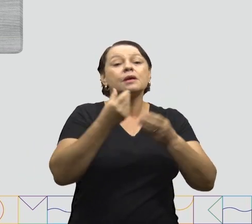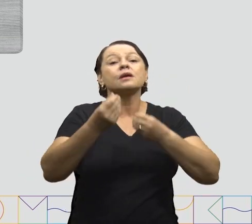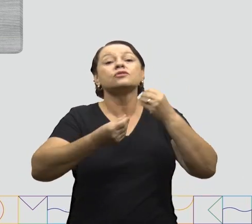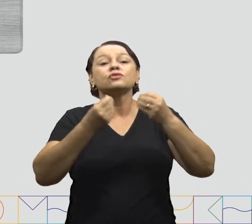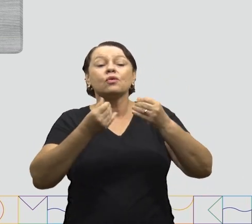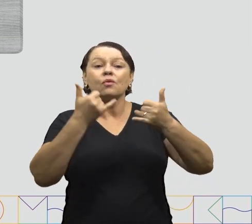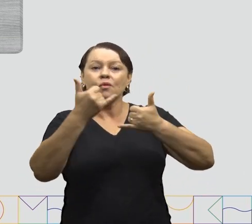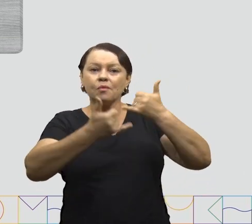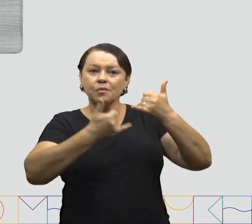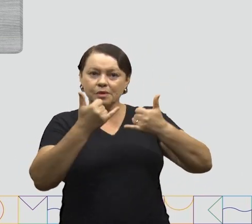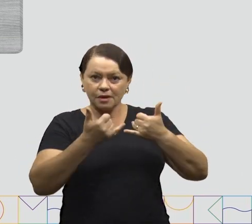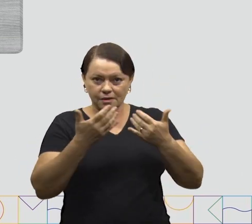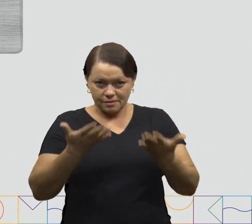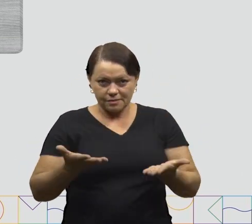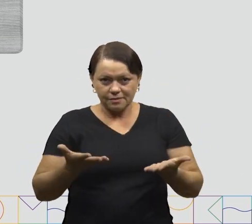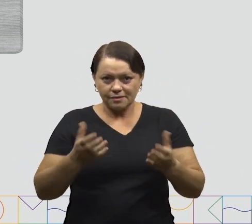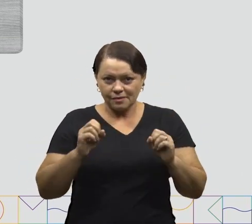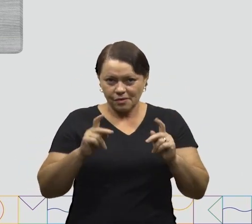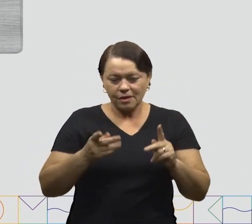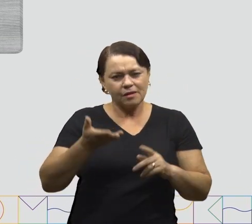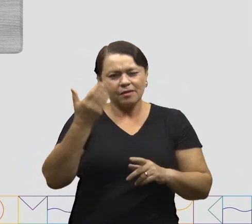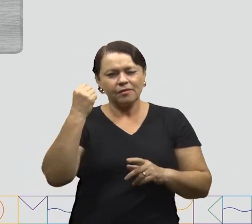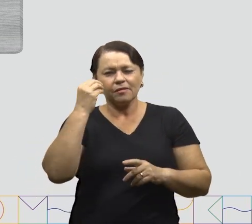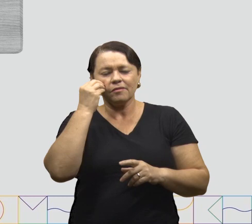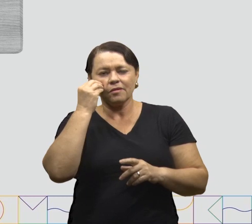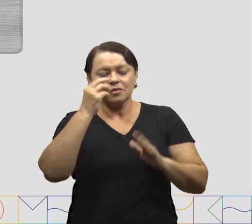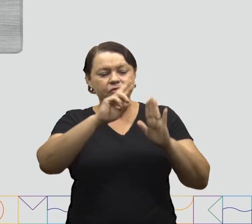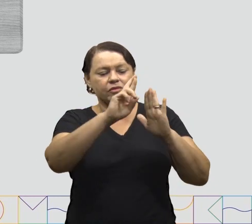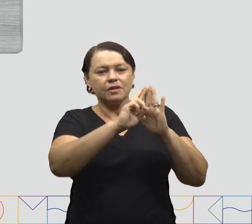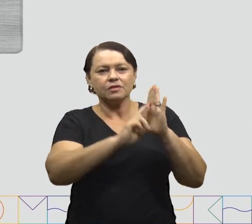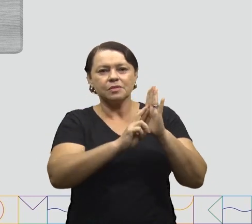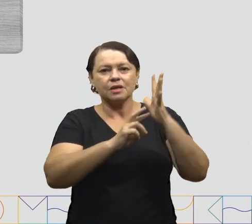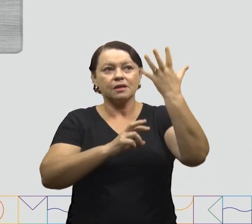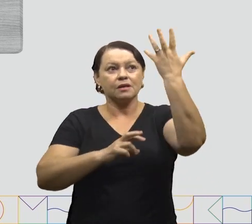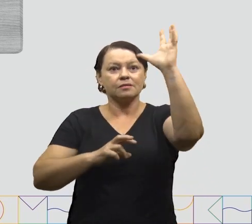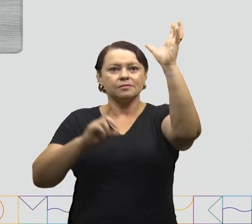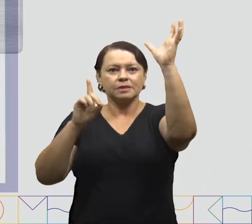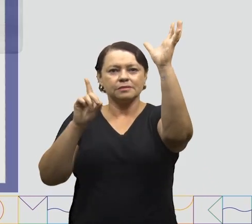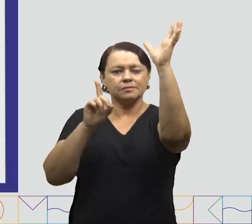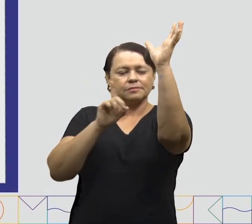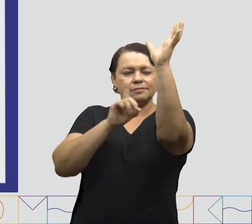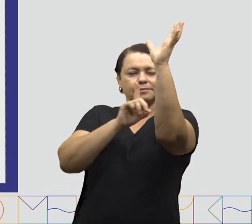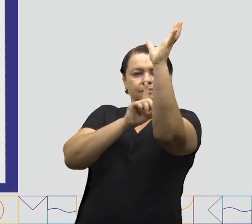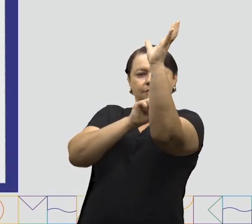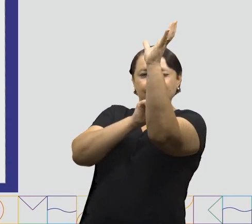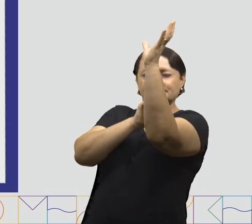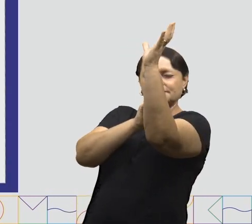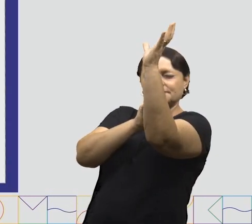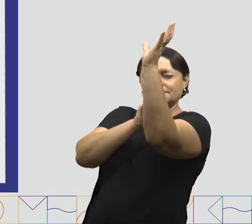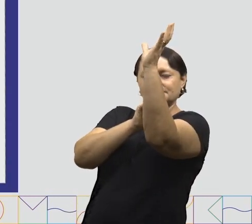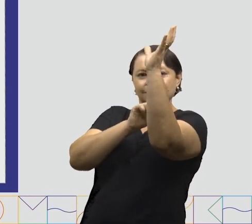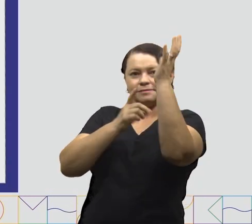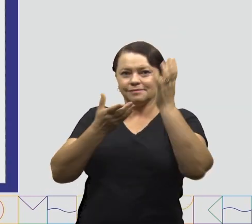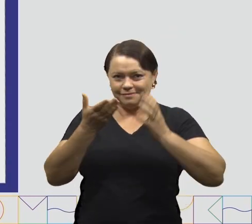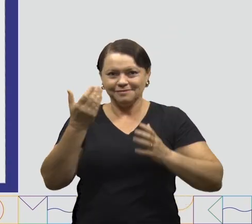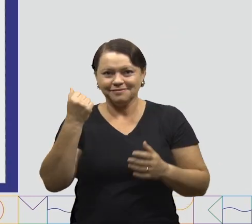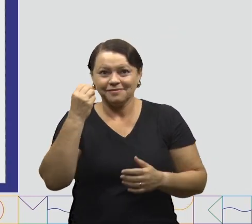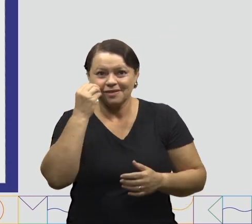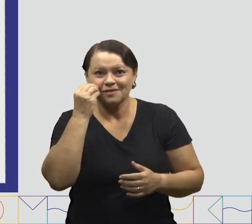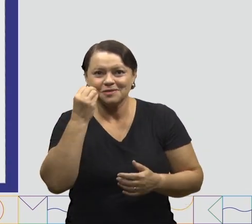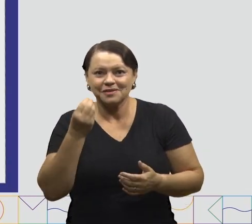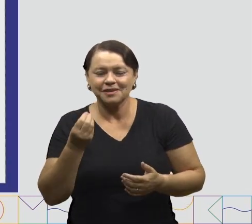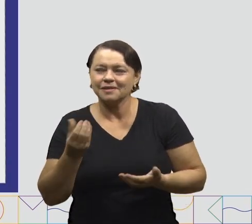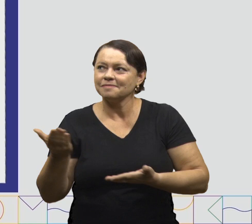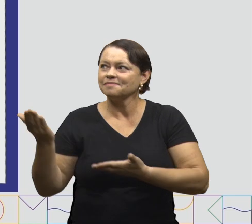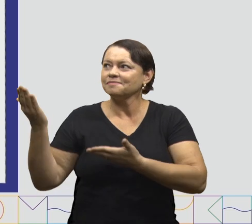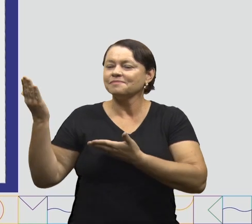determinado jogo ou brincadeira. Vamos ver quais são as regras da brincadeira de esconde-esconde? Então vamos usar o passo a passo que acabamos de